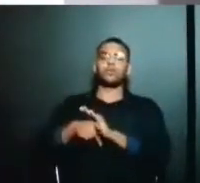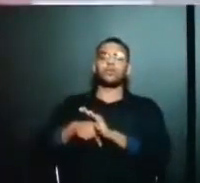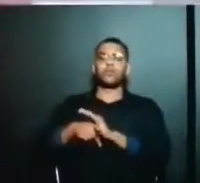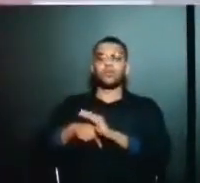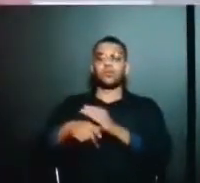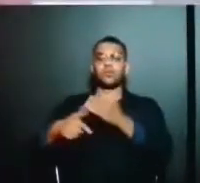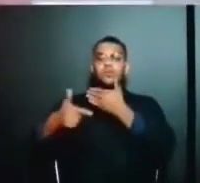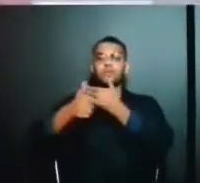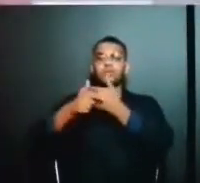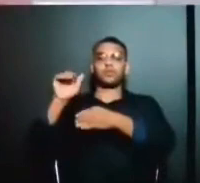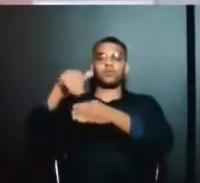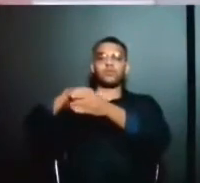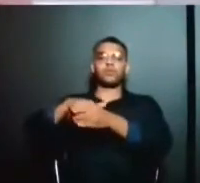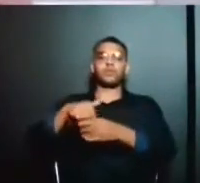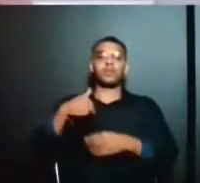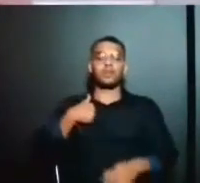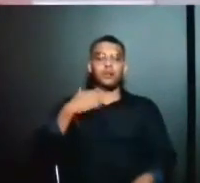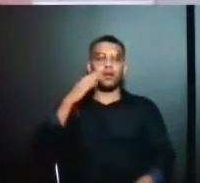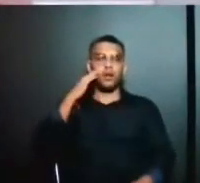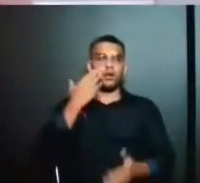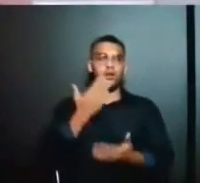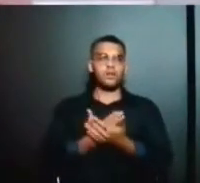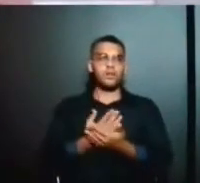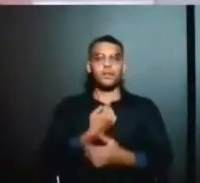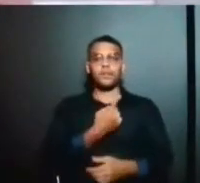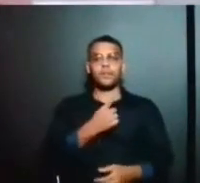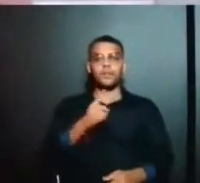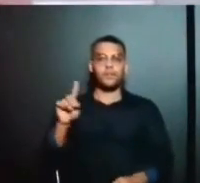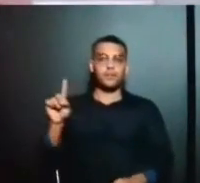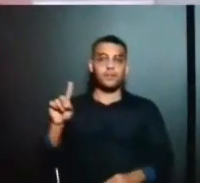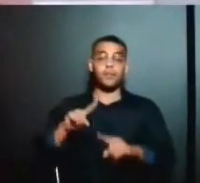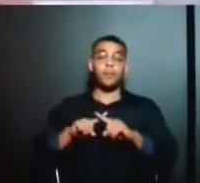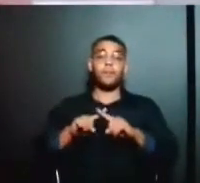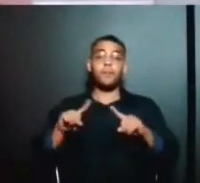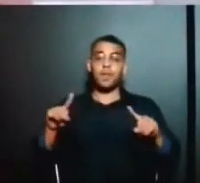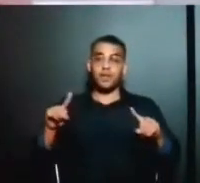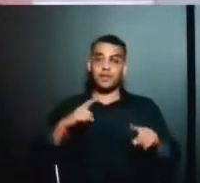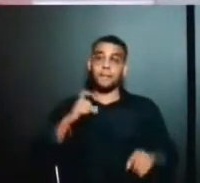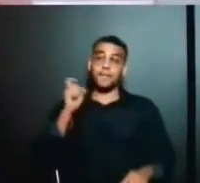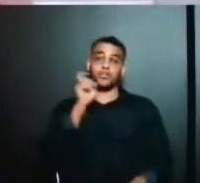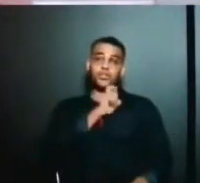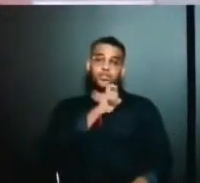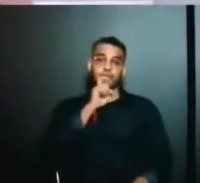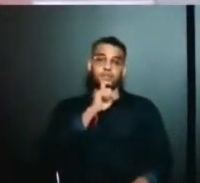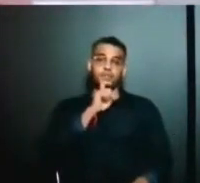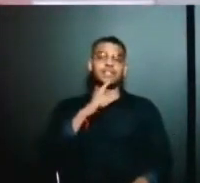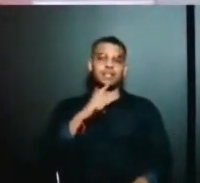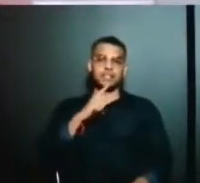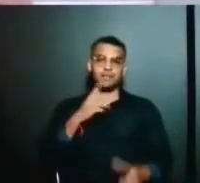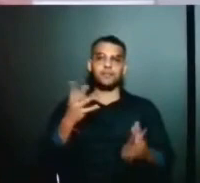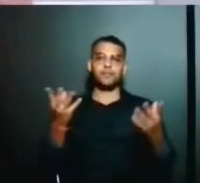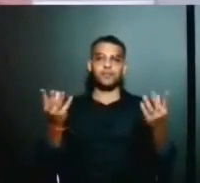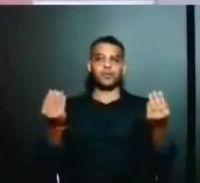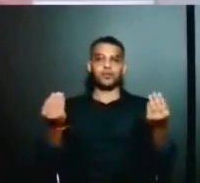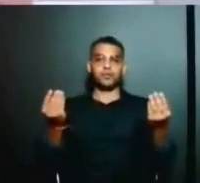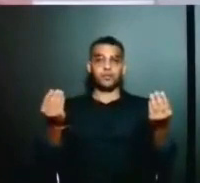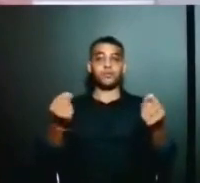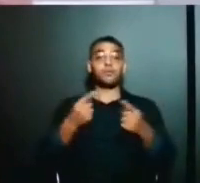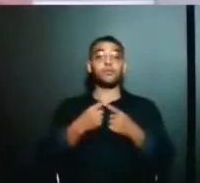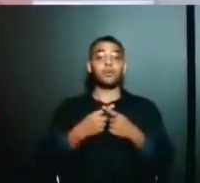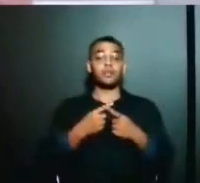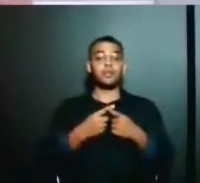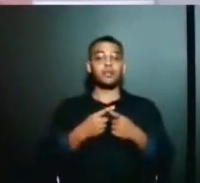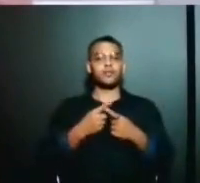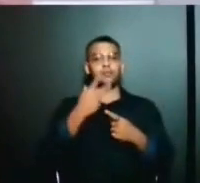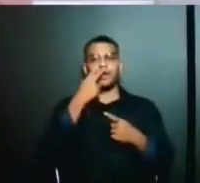eu acredito firmemente que não, mas essa é uma falácia que a gente ouve recorrentemente. Parece que nada existia antes